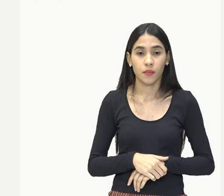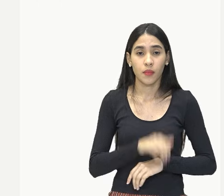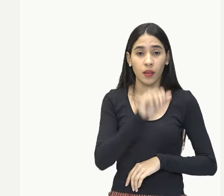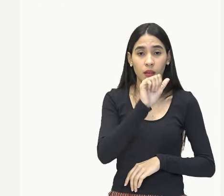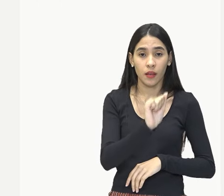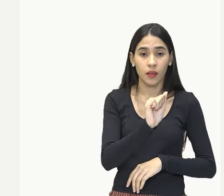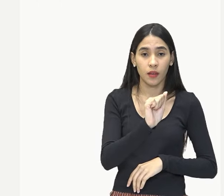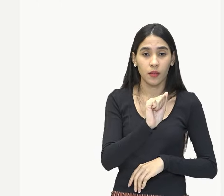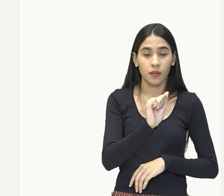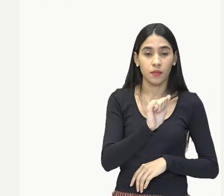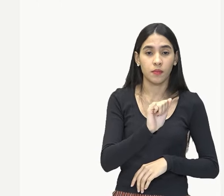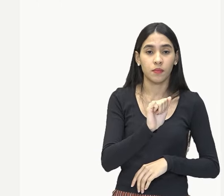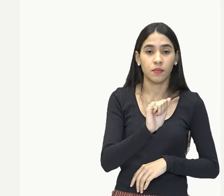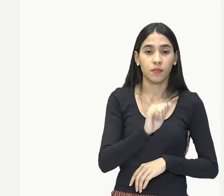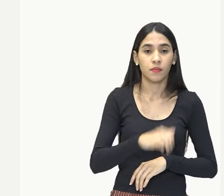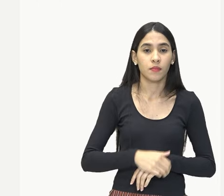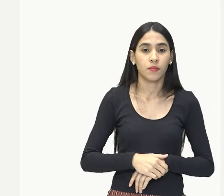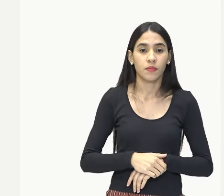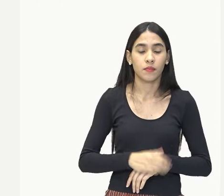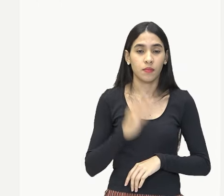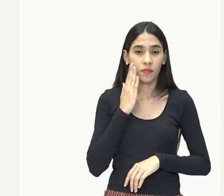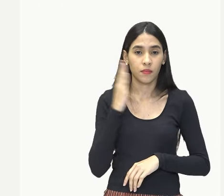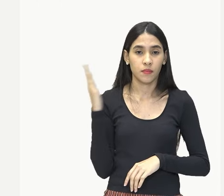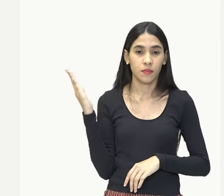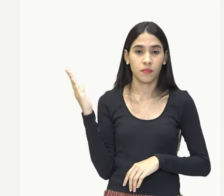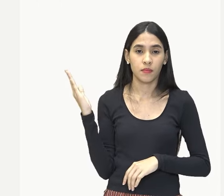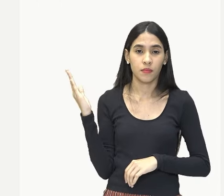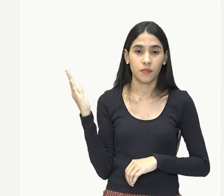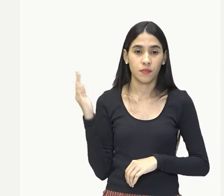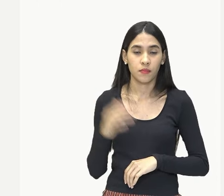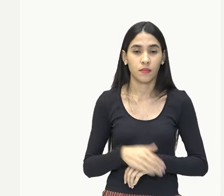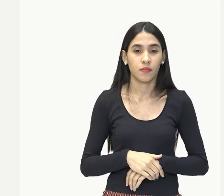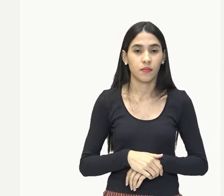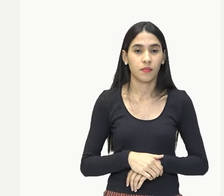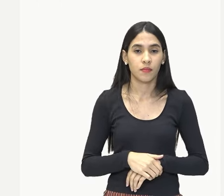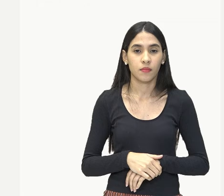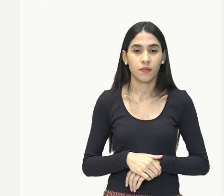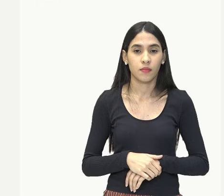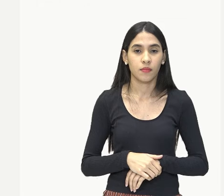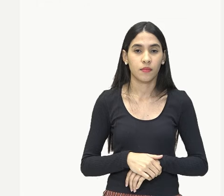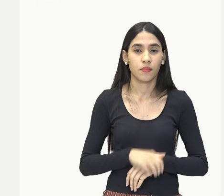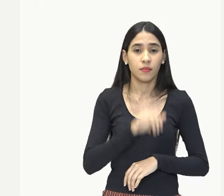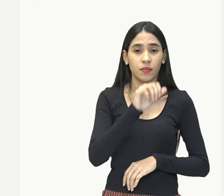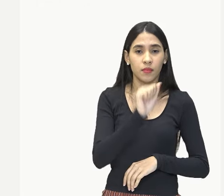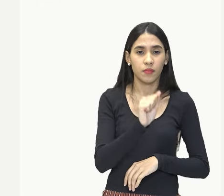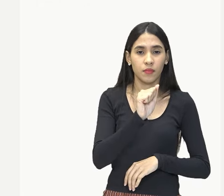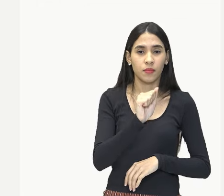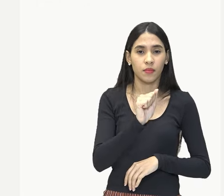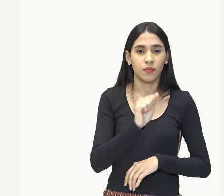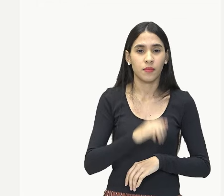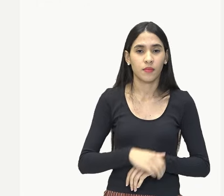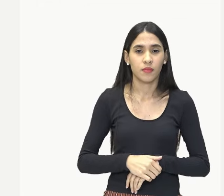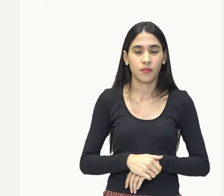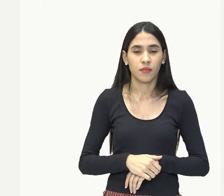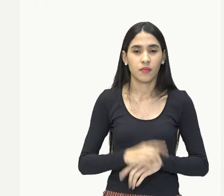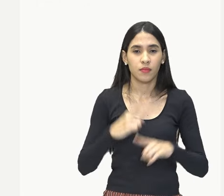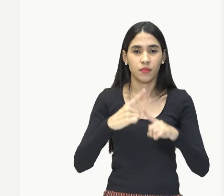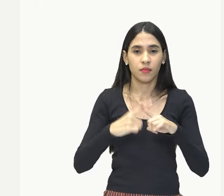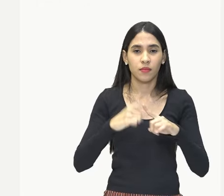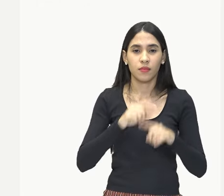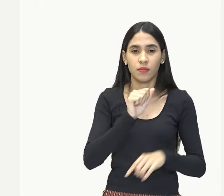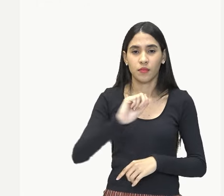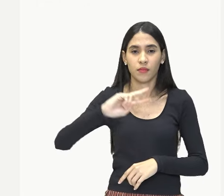quarta multiplicado por A elevado a 1, A à quinta. A à quinta multiplicado por A ao